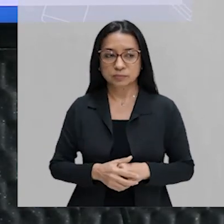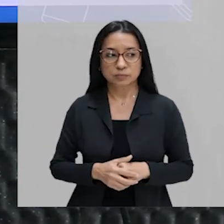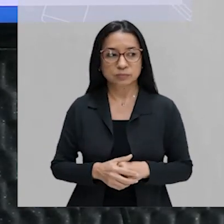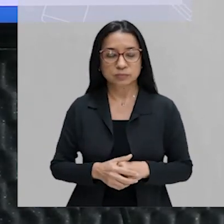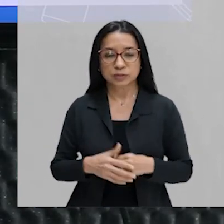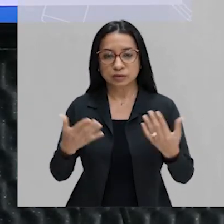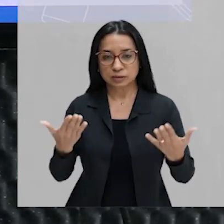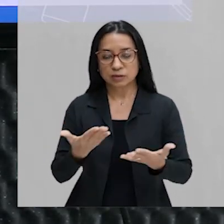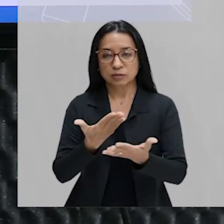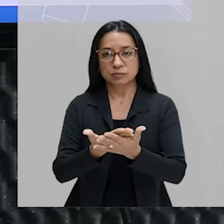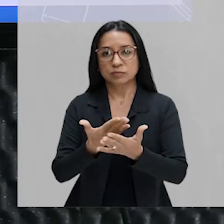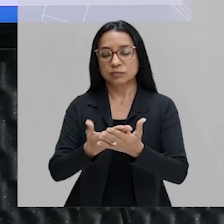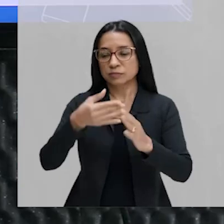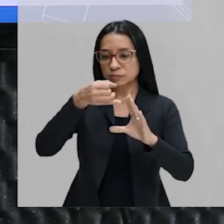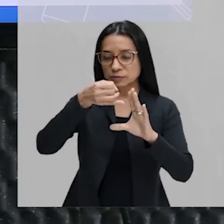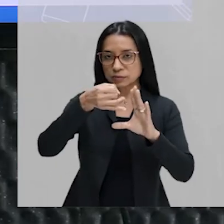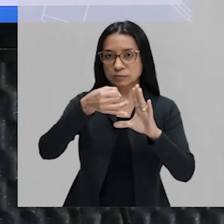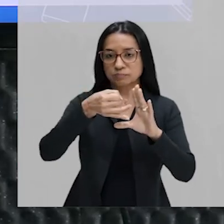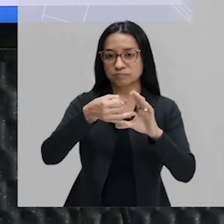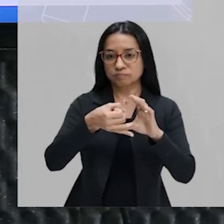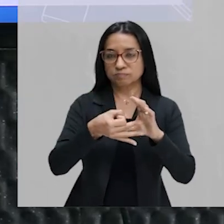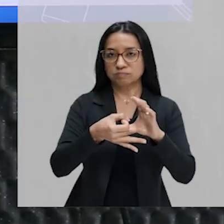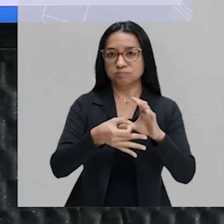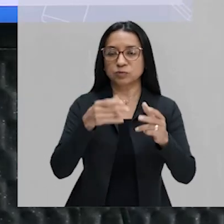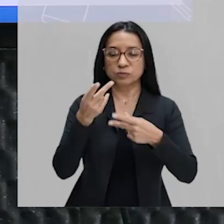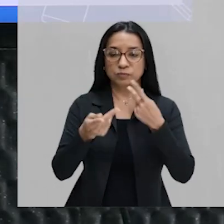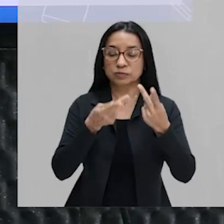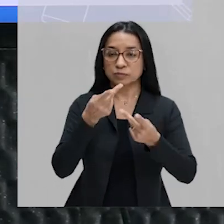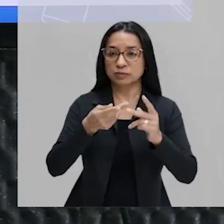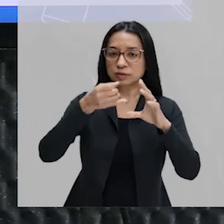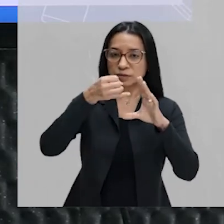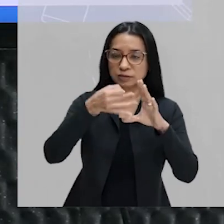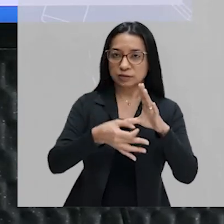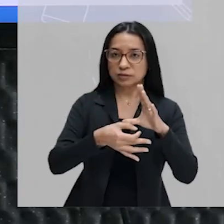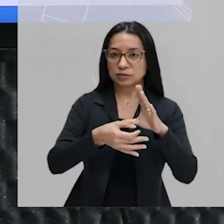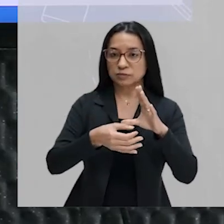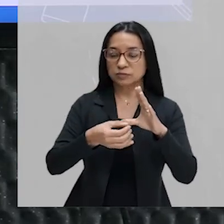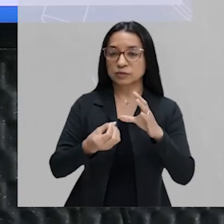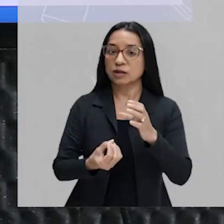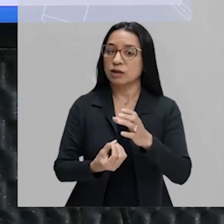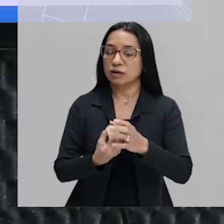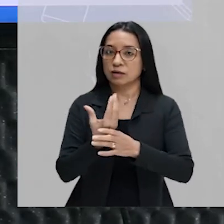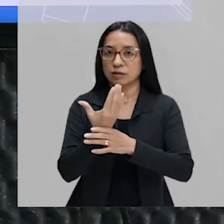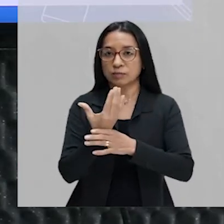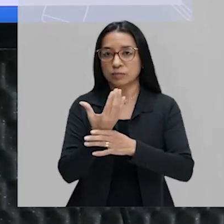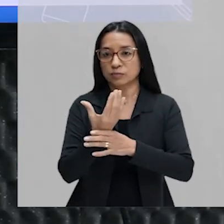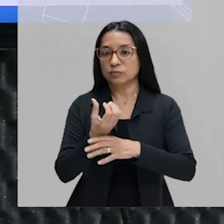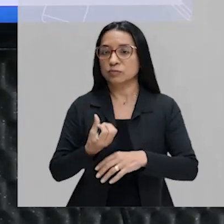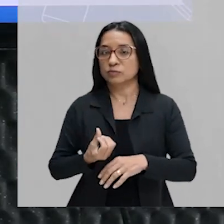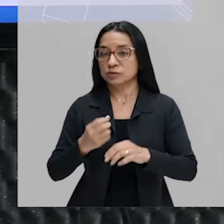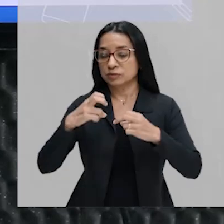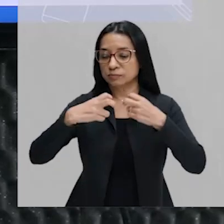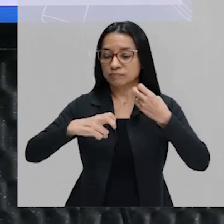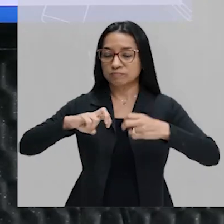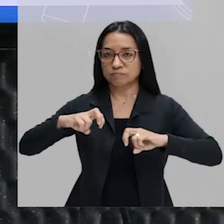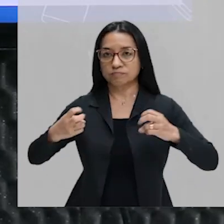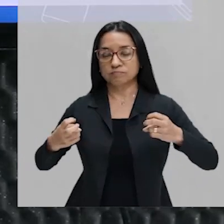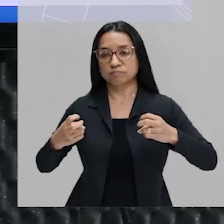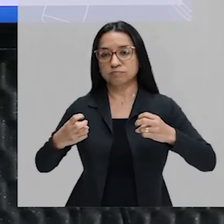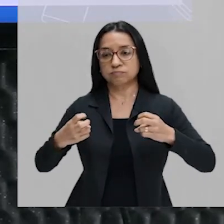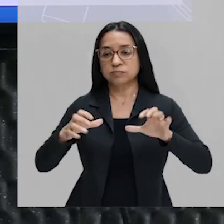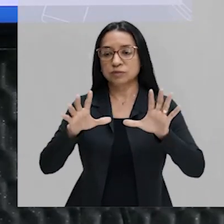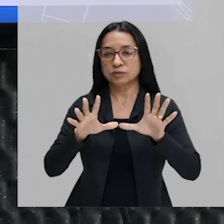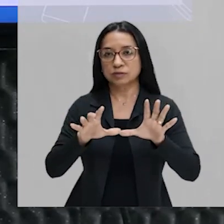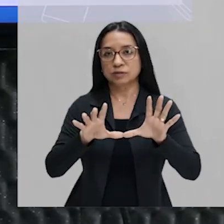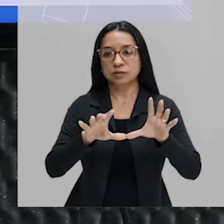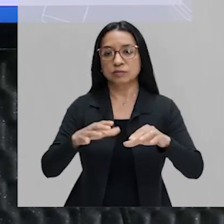um pouco sobre as características reprodutivas das aves e dos répteis. Embora a gente ache que são dois